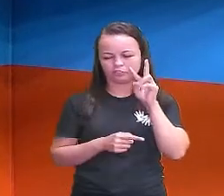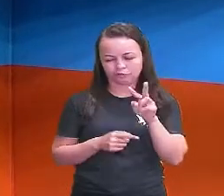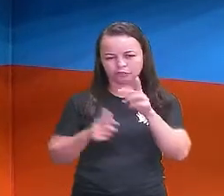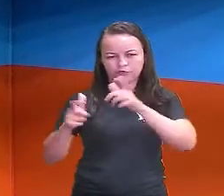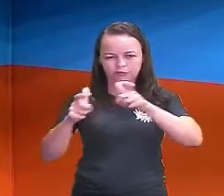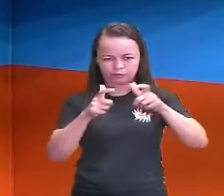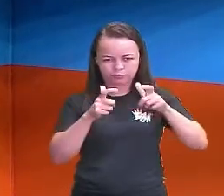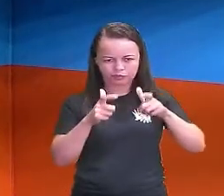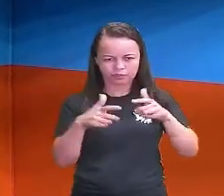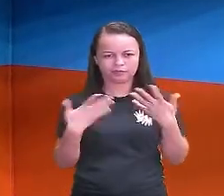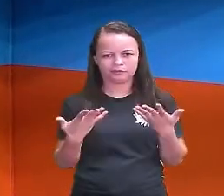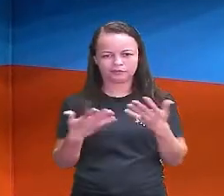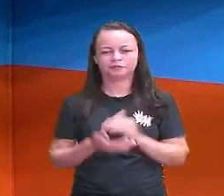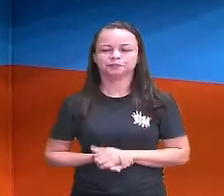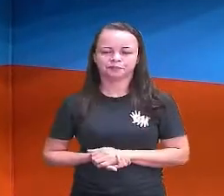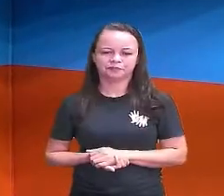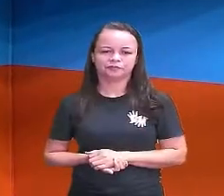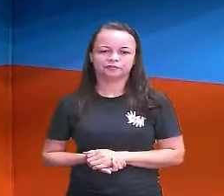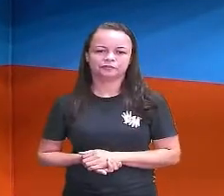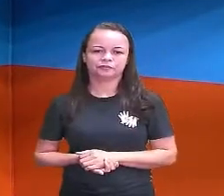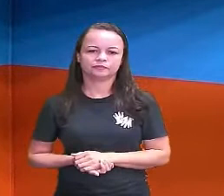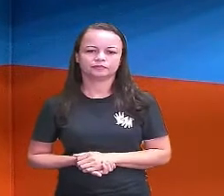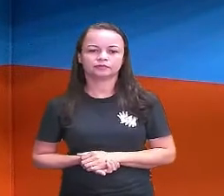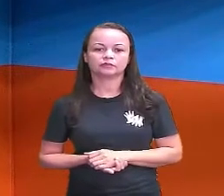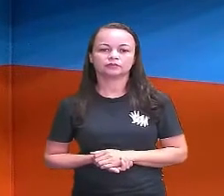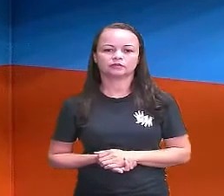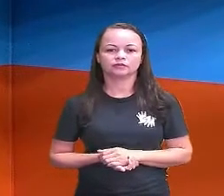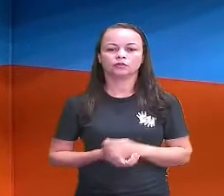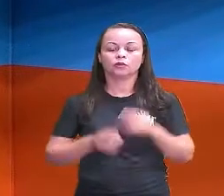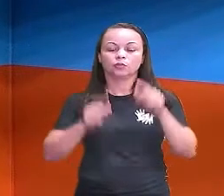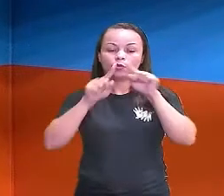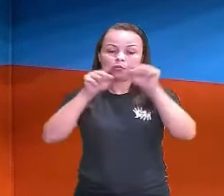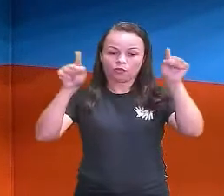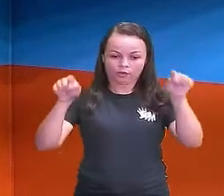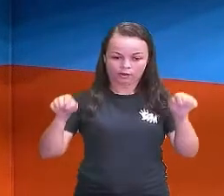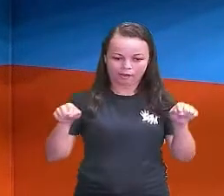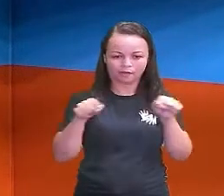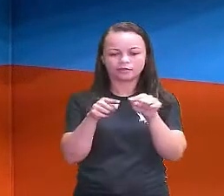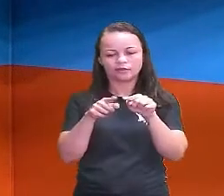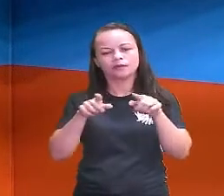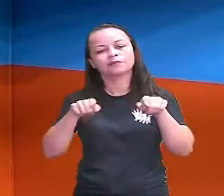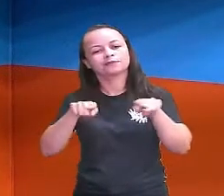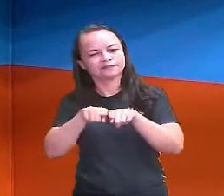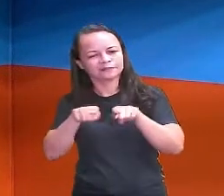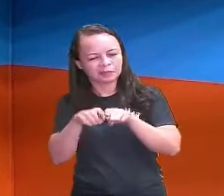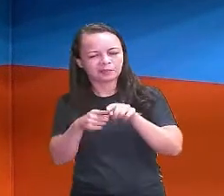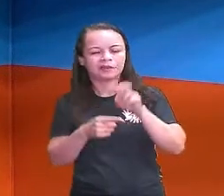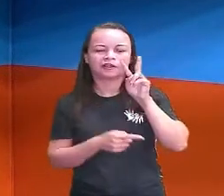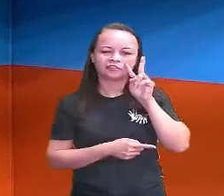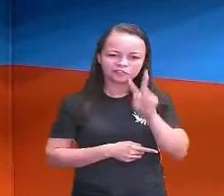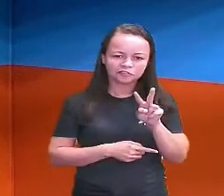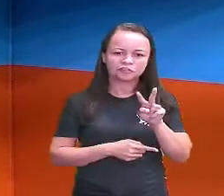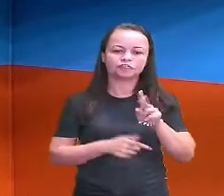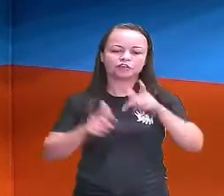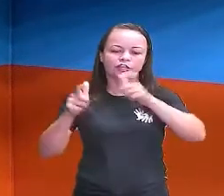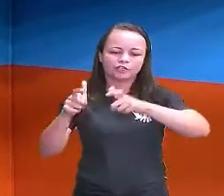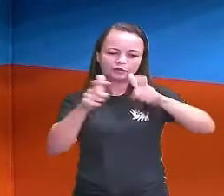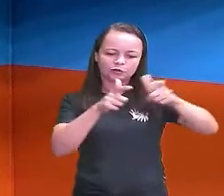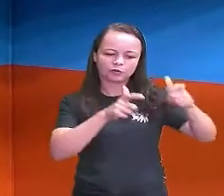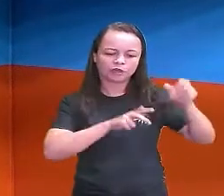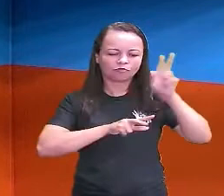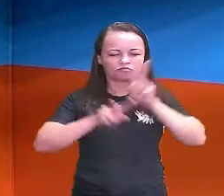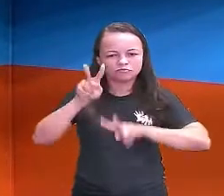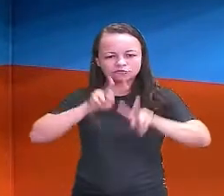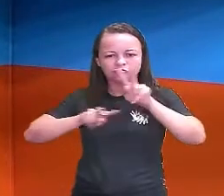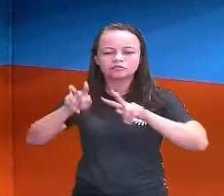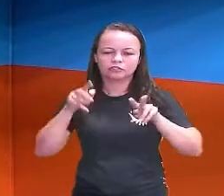lugar? O quadrado também, o retângulo também, tá certo? A gente consegue ver ele em todo lugar na